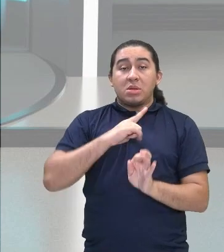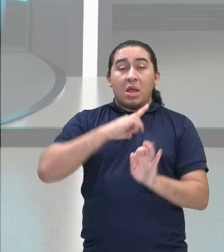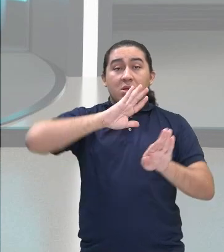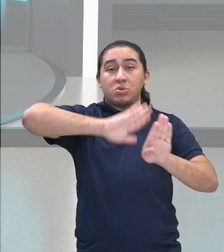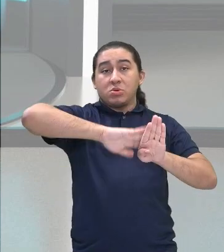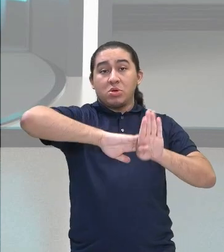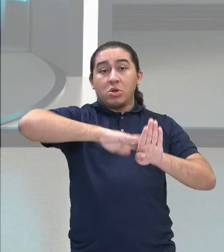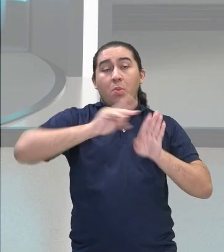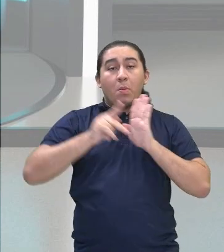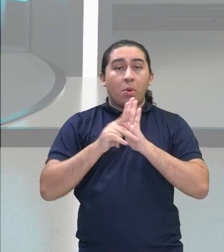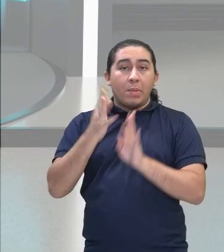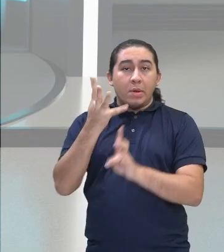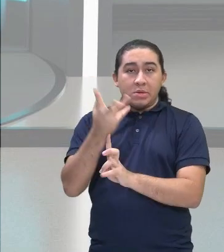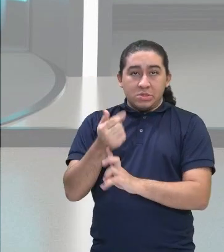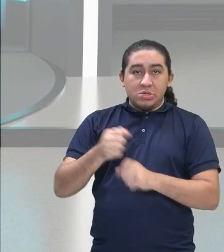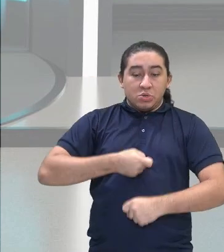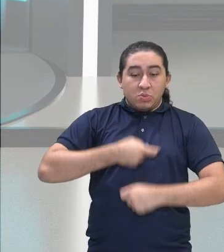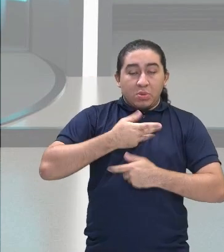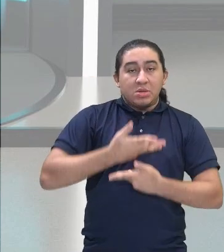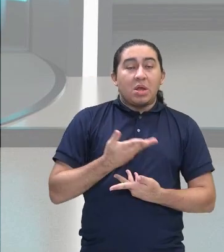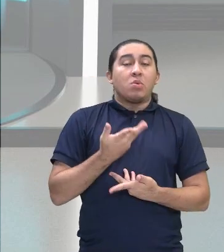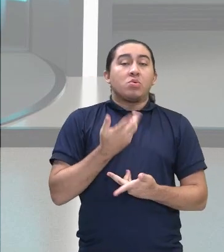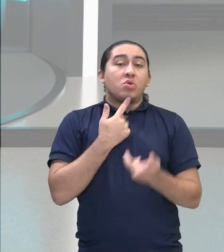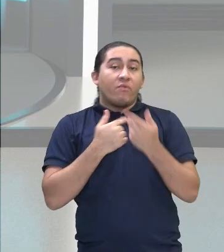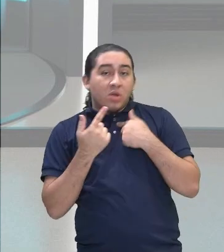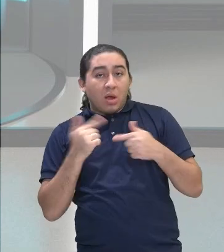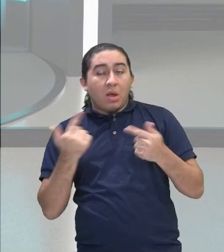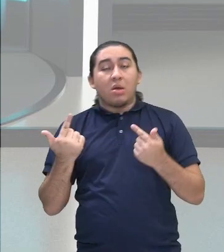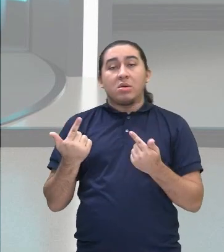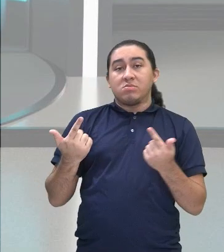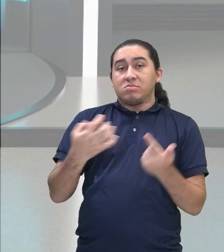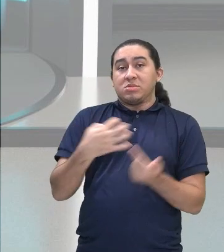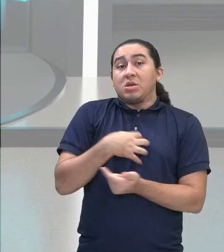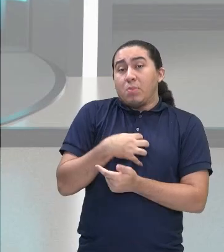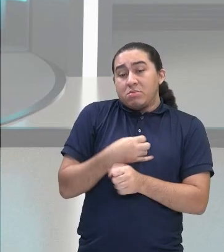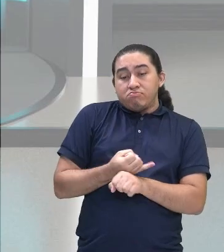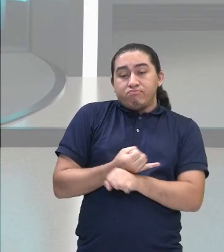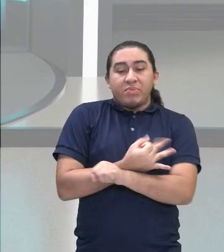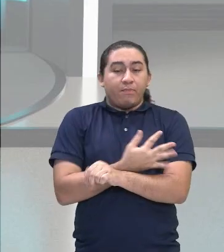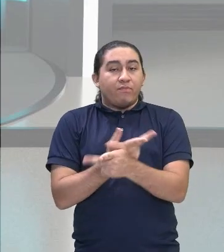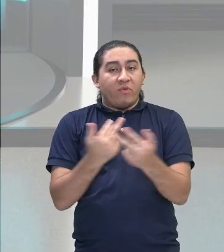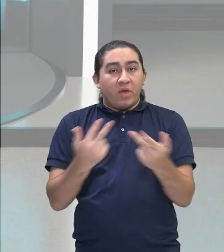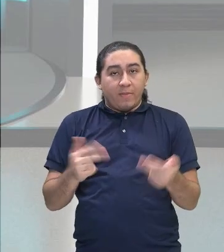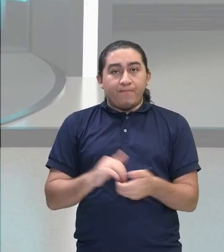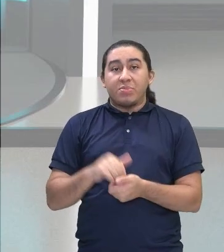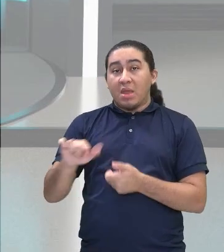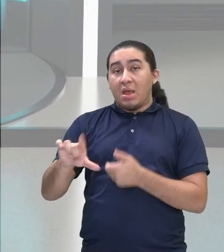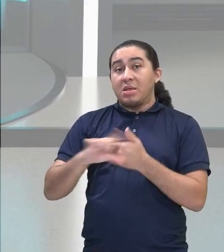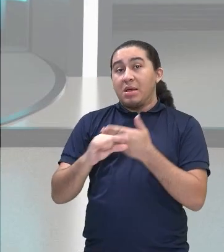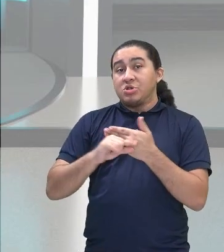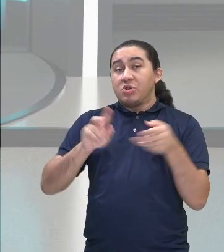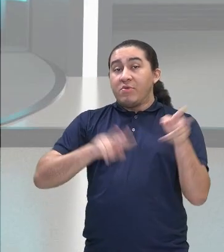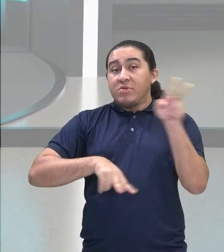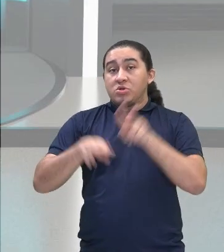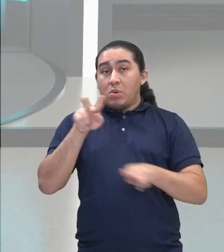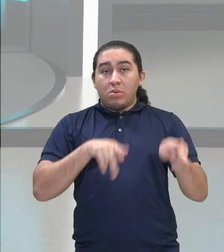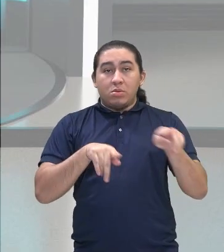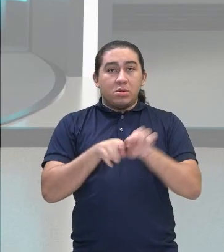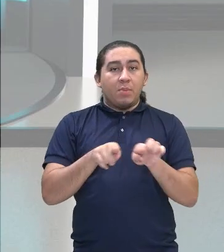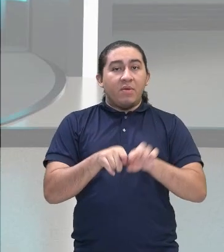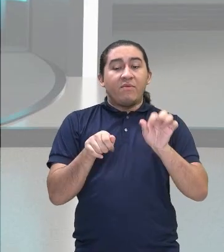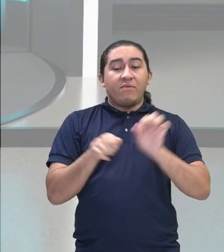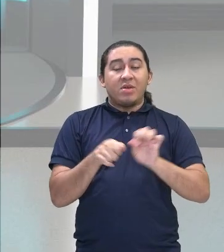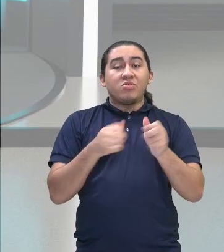seus sentimentos, desejos e emoções. Vasily Kandinsky foi um artista plástico russo que desenvolveu estudos